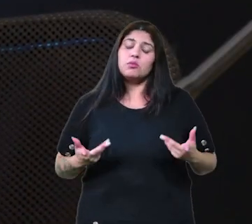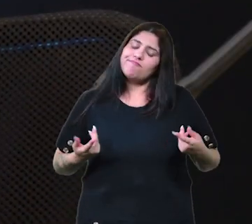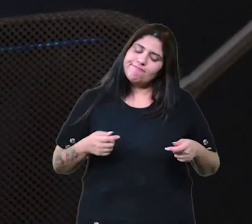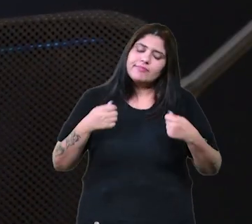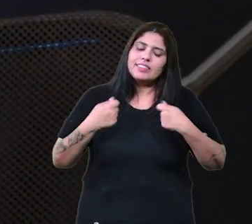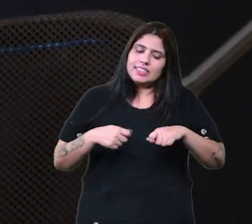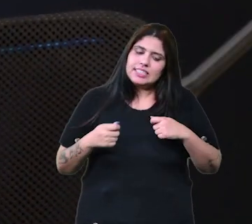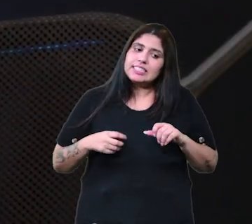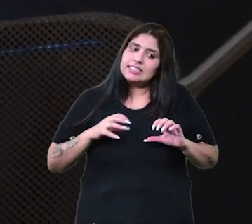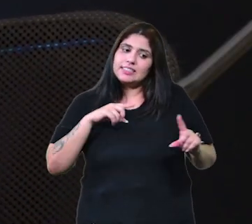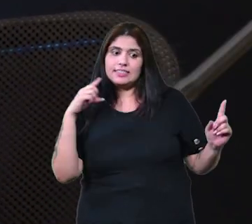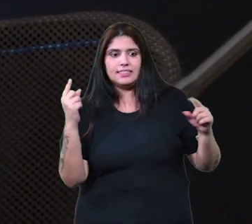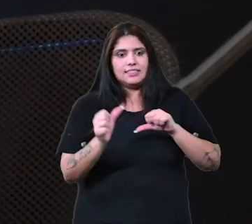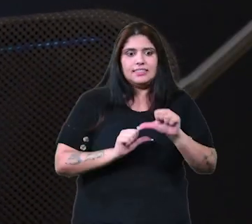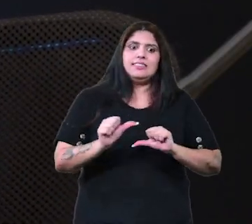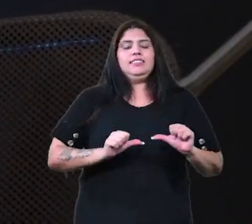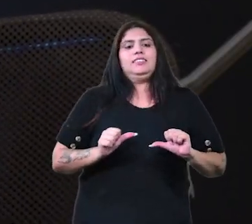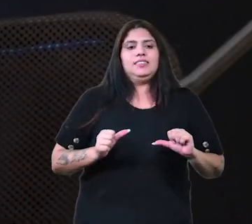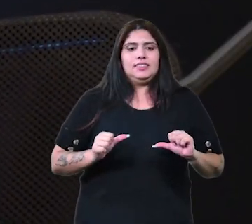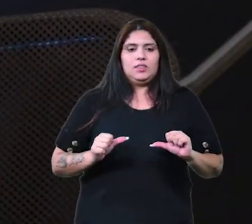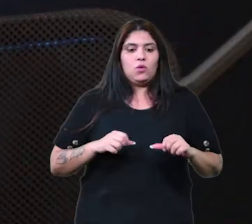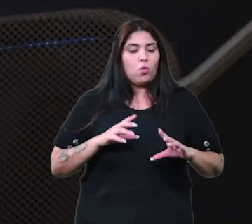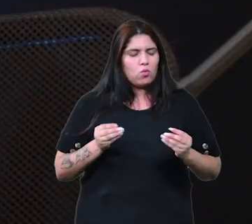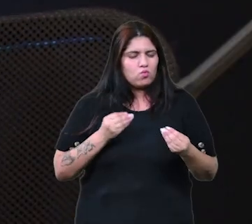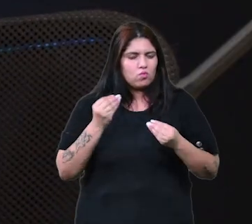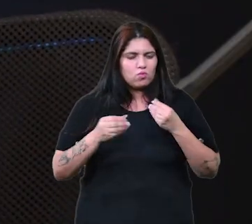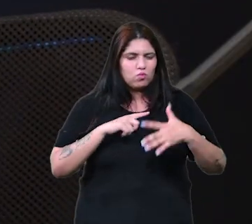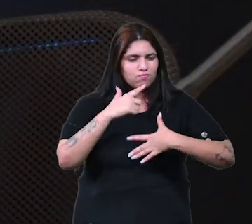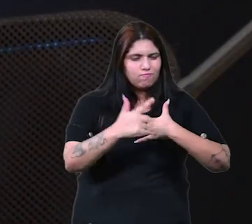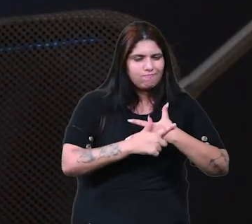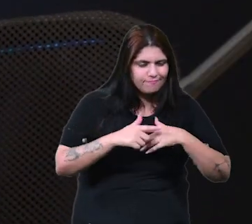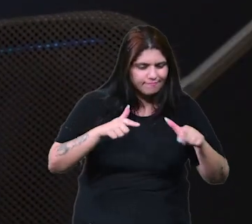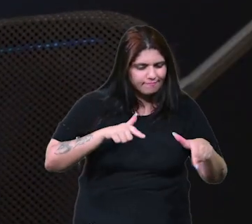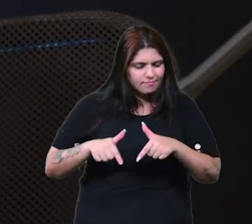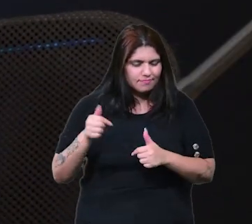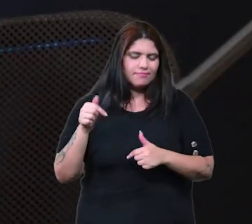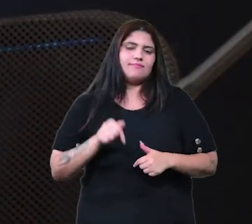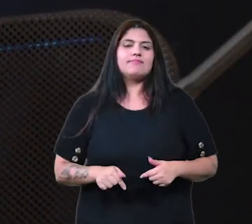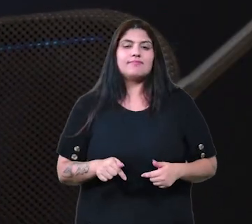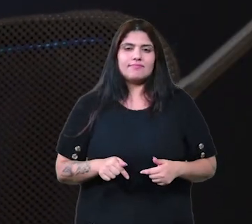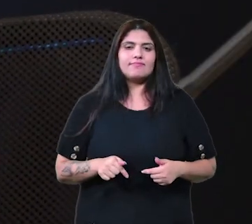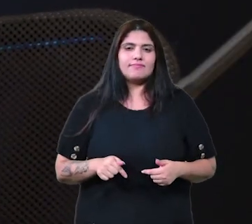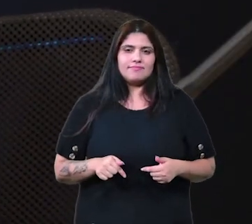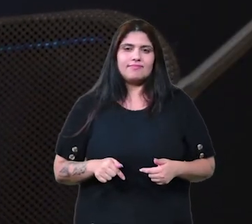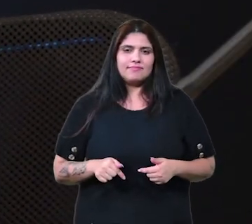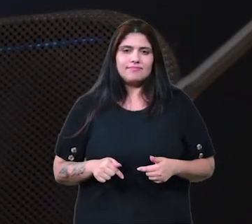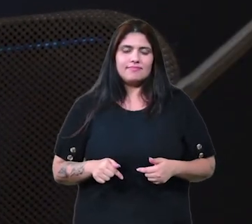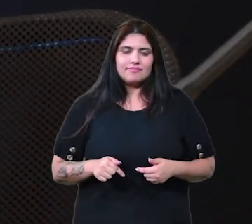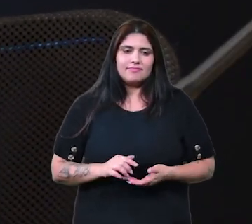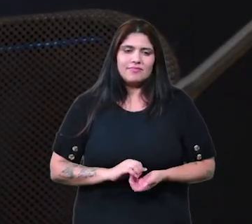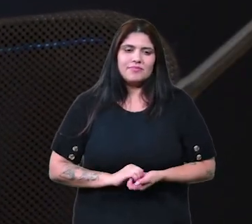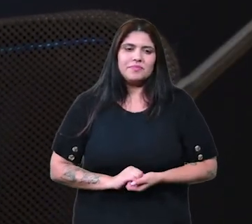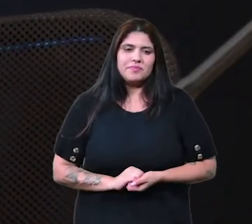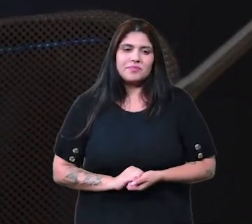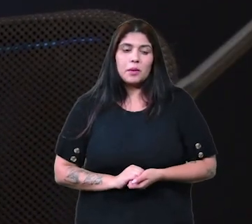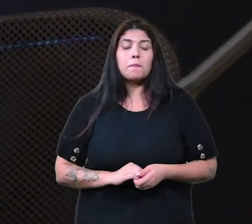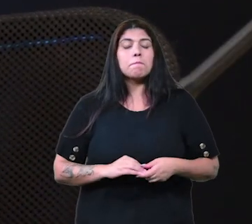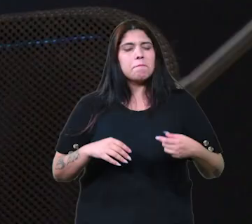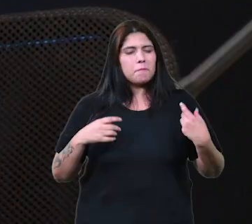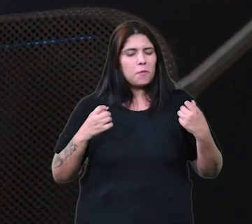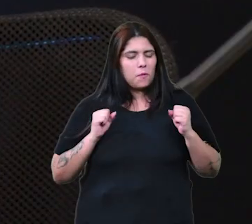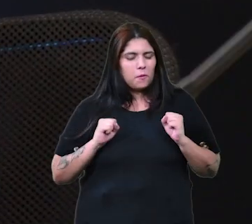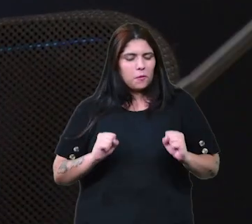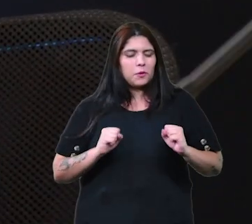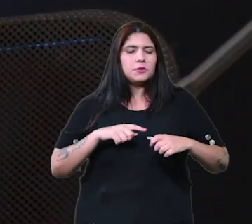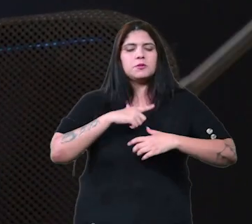outra forma de atuar, porque existem outras formas da gente atuar com hospitalidade que não seja com essa dedicação tão, né, tão